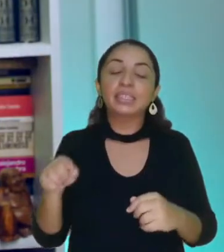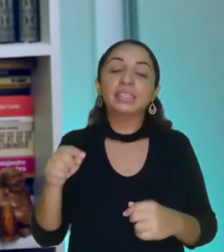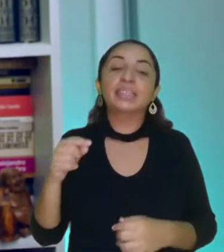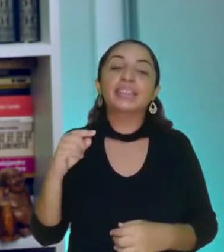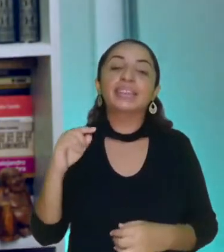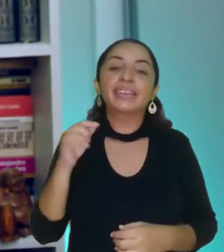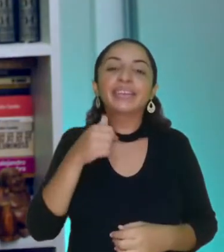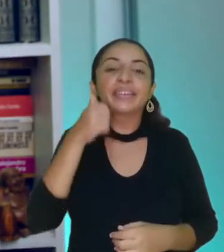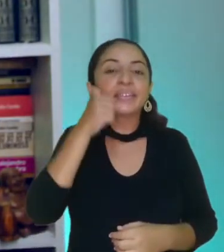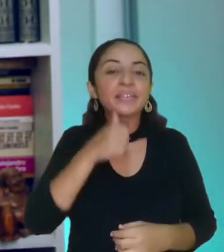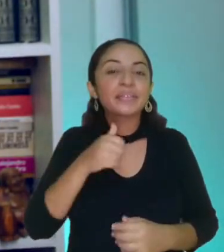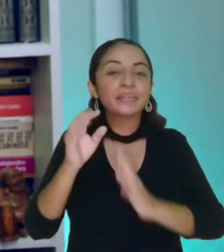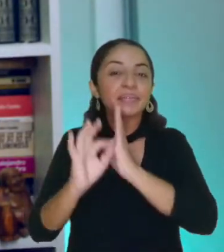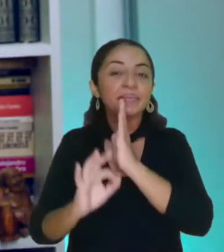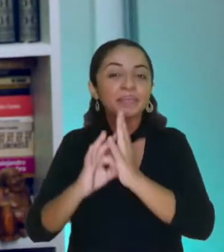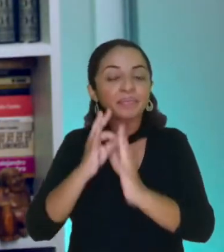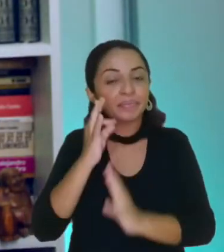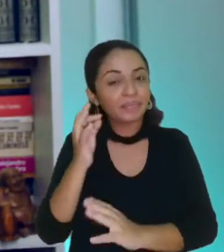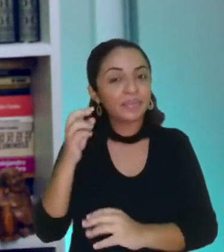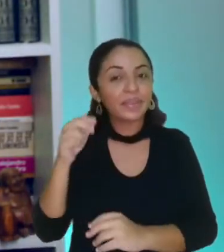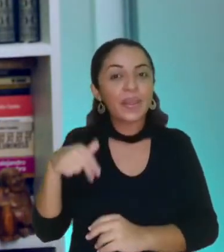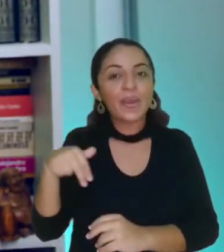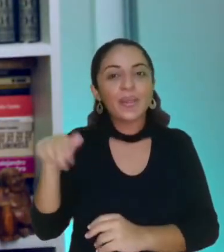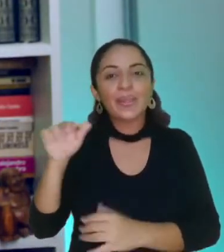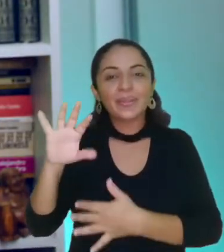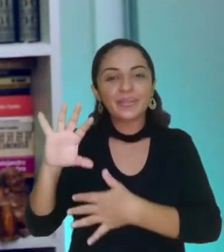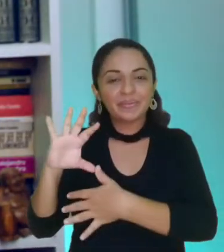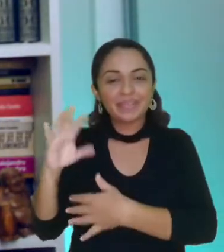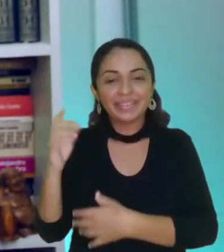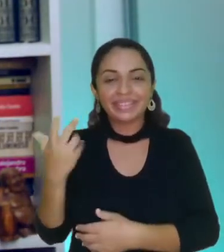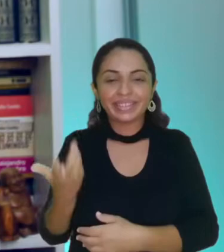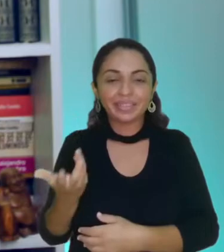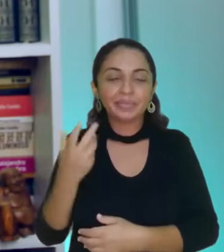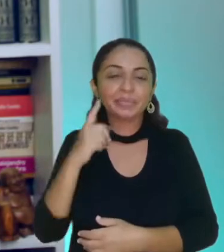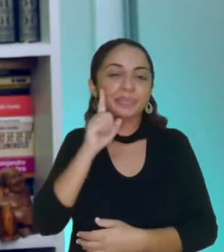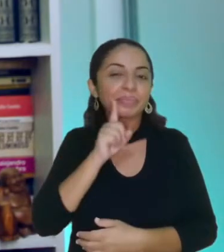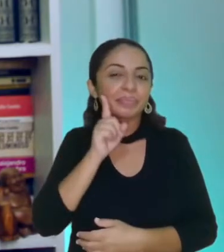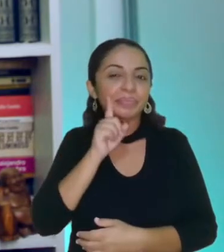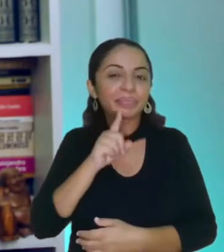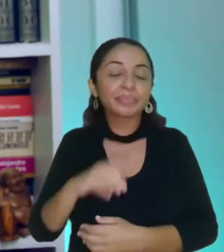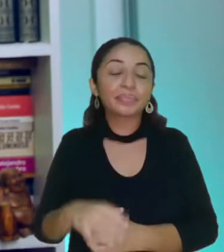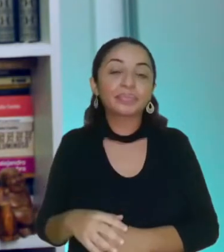Buck, escritora norte-americana que venceu o Nobel.